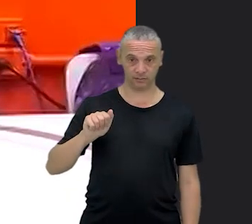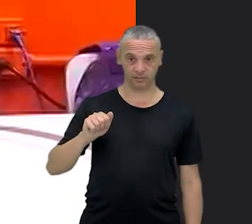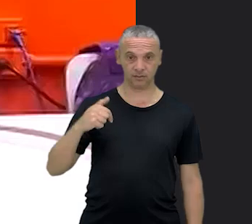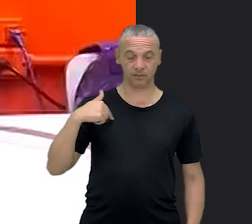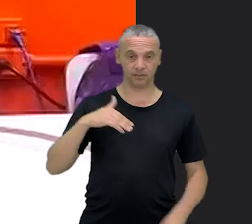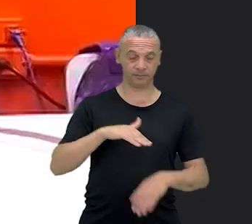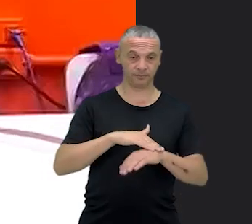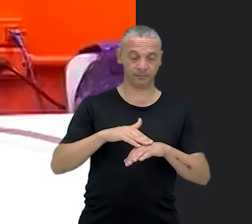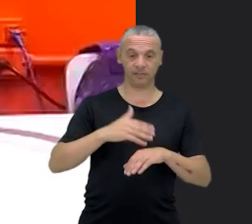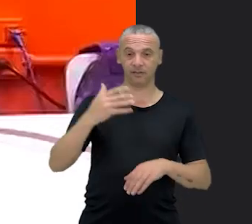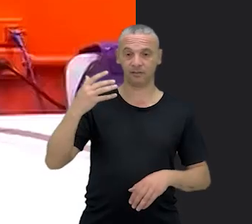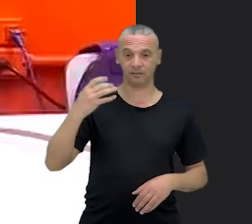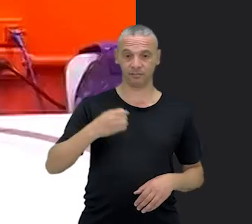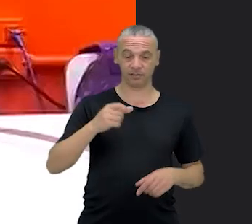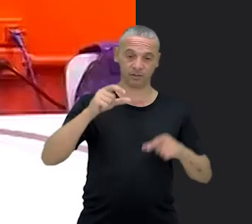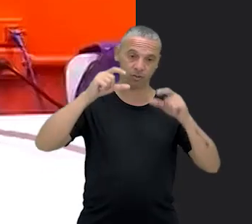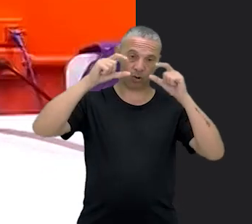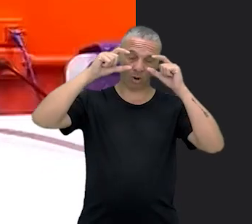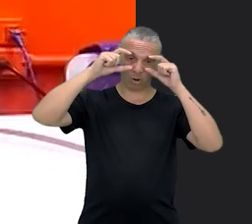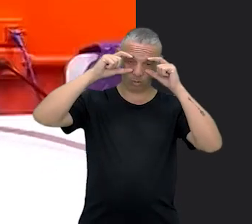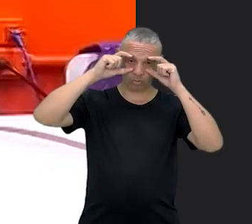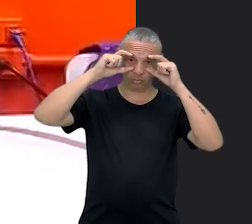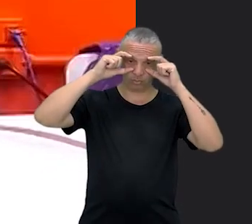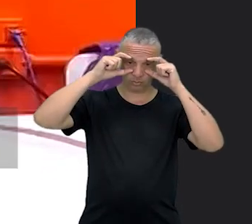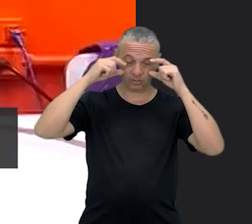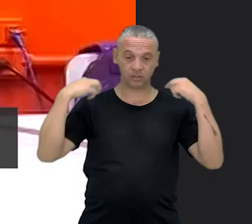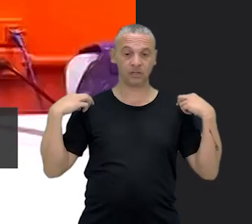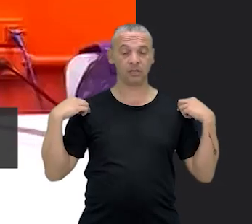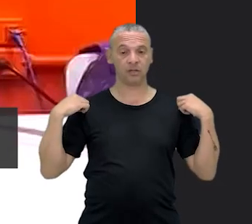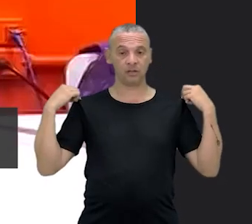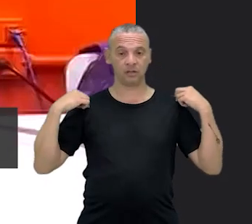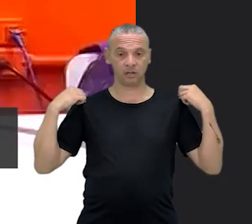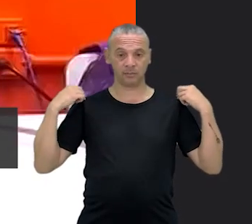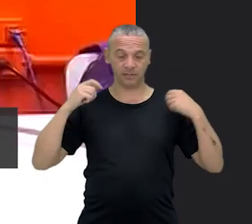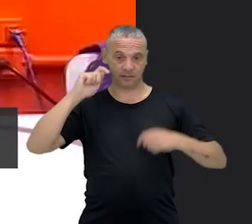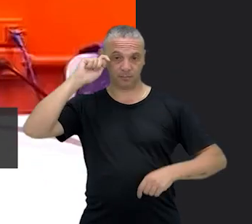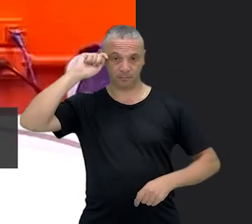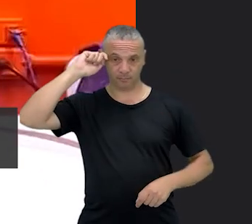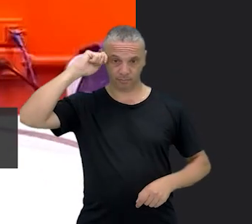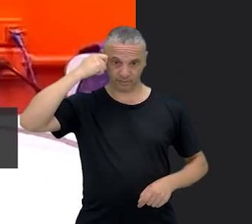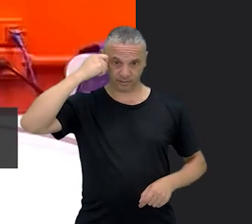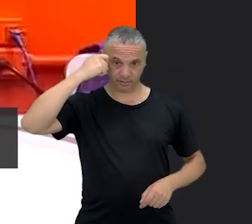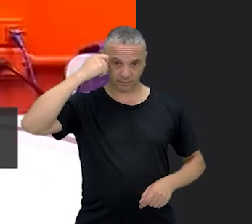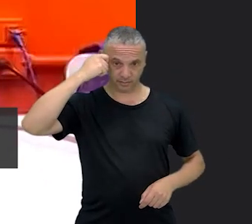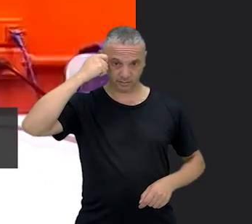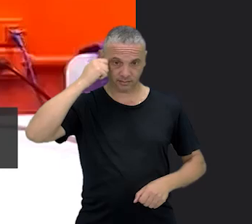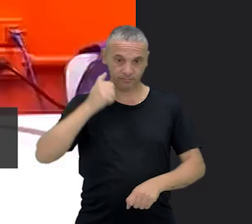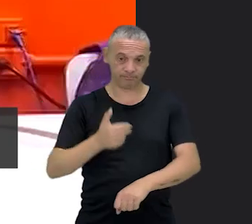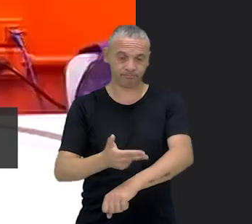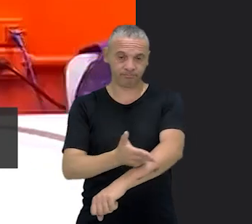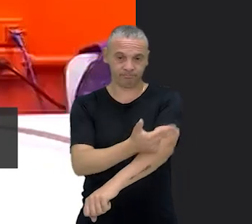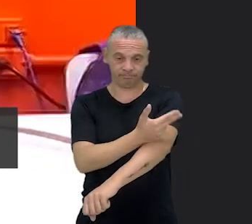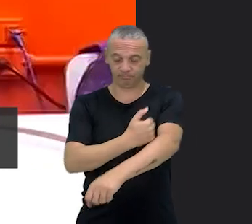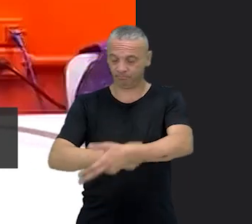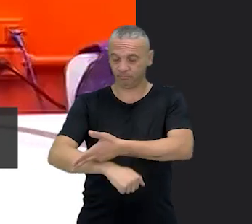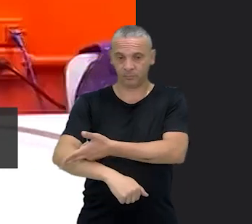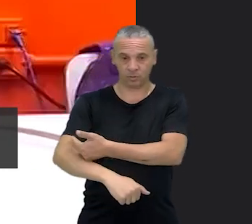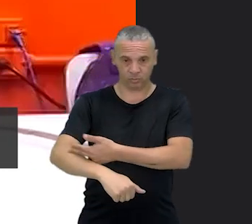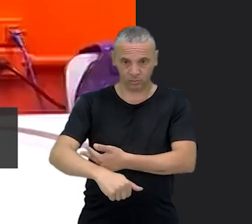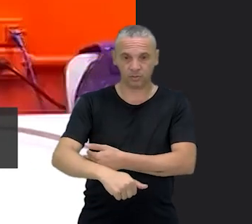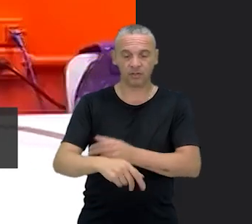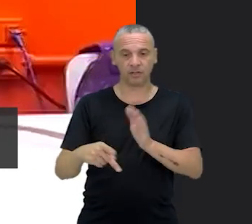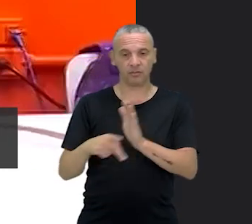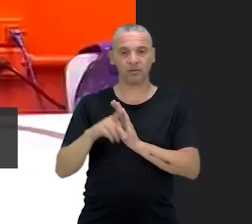uma mulher branca, estou de óculos, uma blusa de moletom preta, tenho tatuagem, sou da